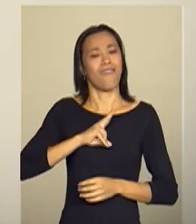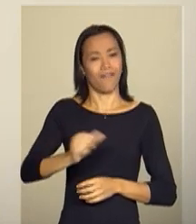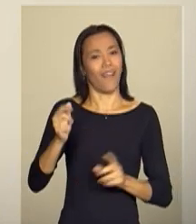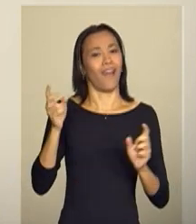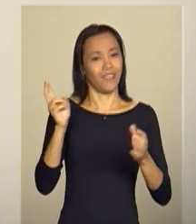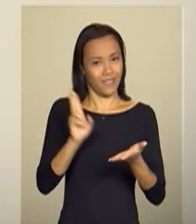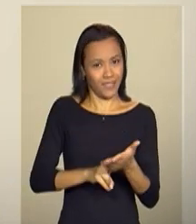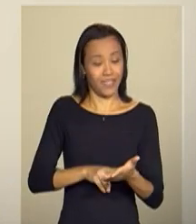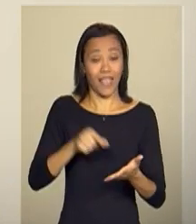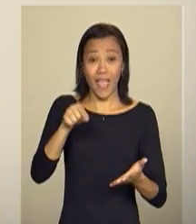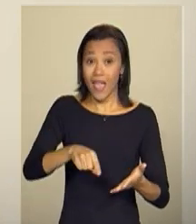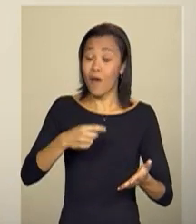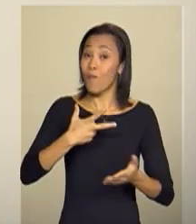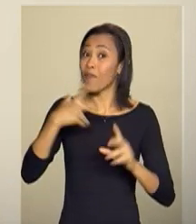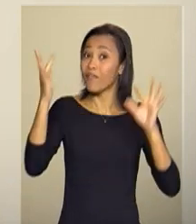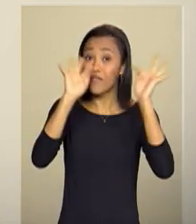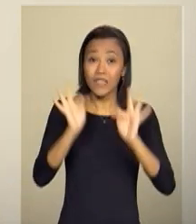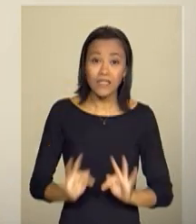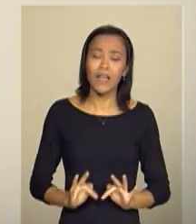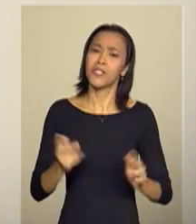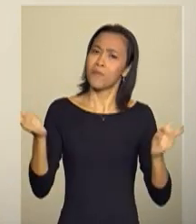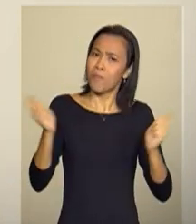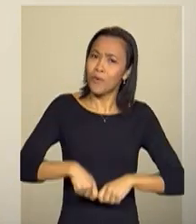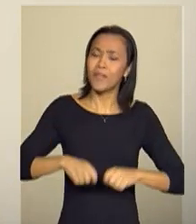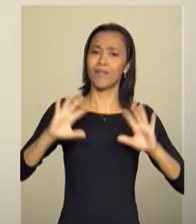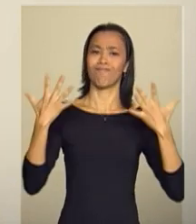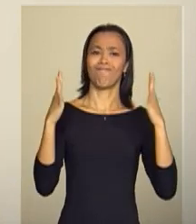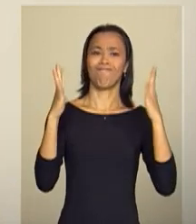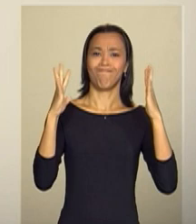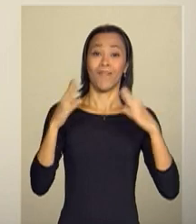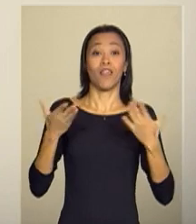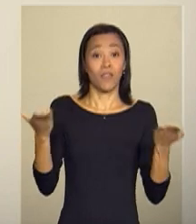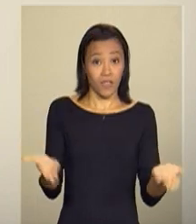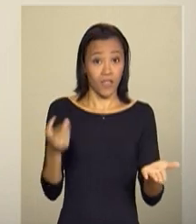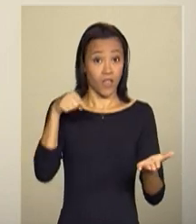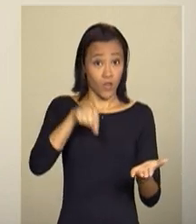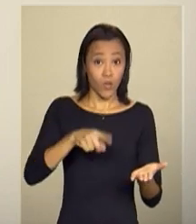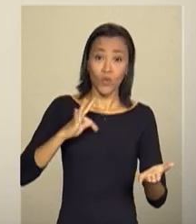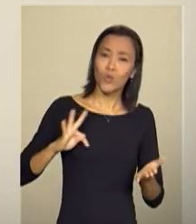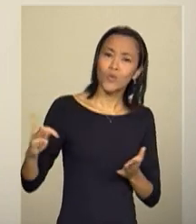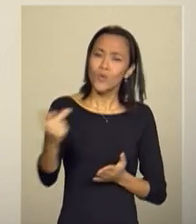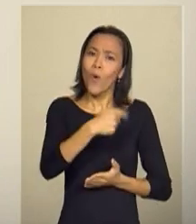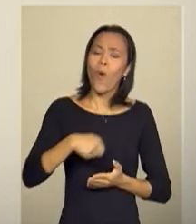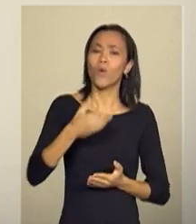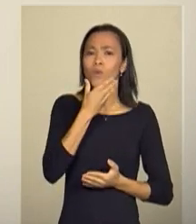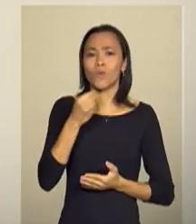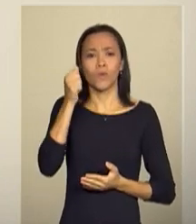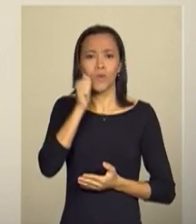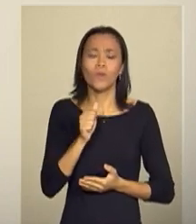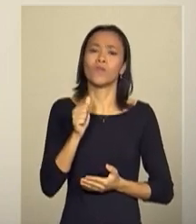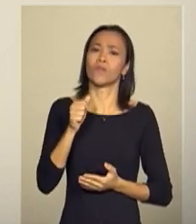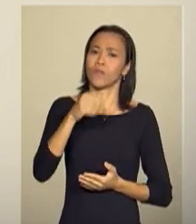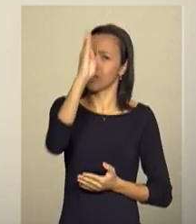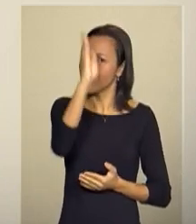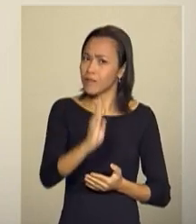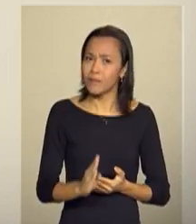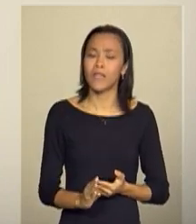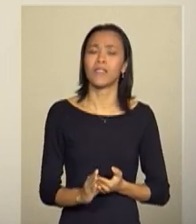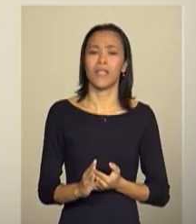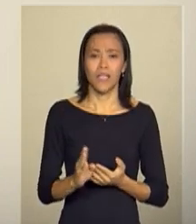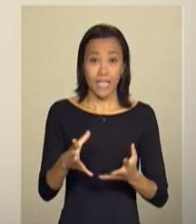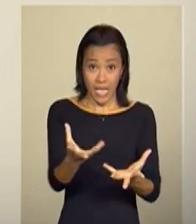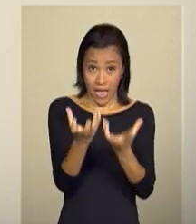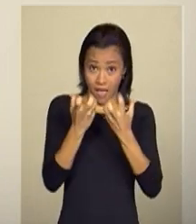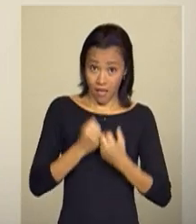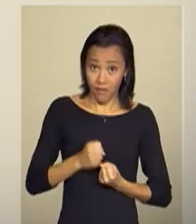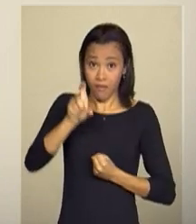Luciano é uma grande felicidade poder Celebrar o fato de que todos os brasileiros e todas as brasileiras que